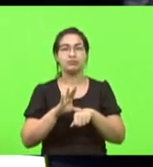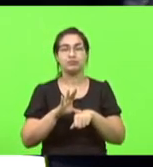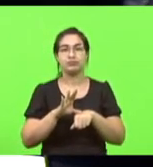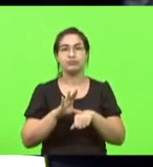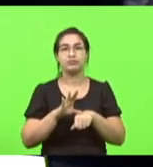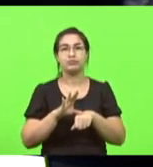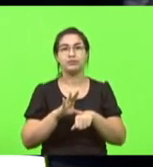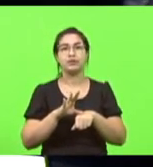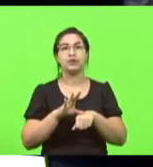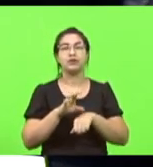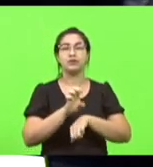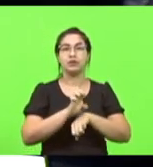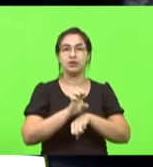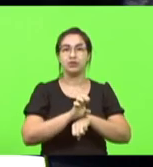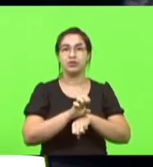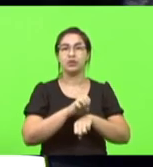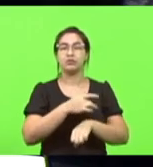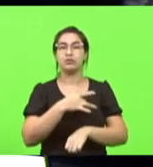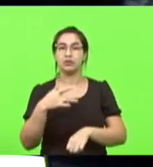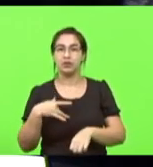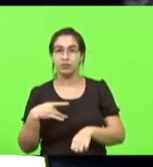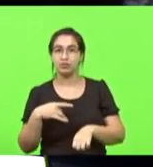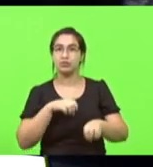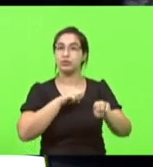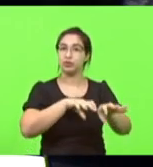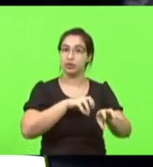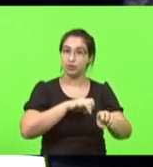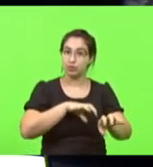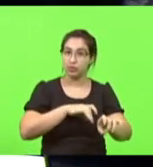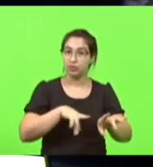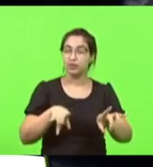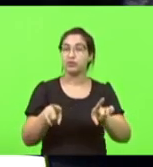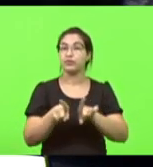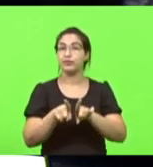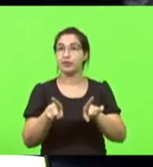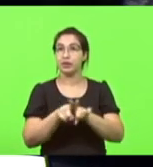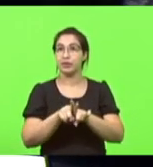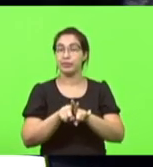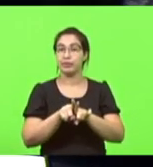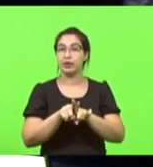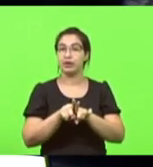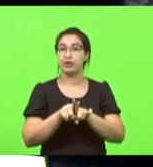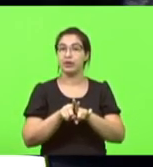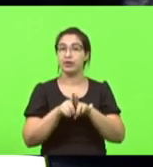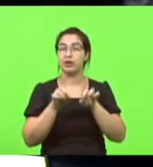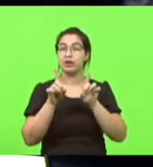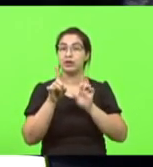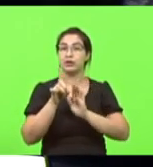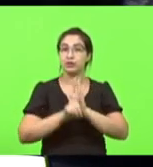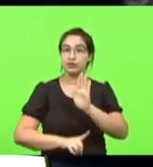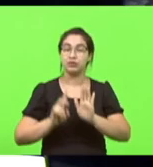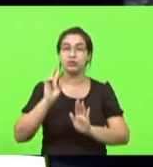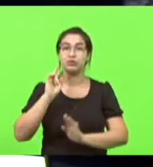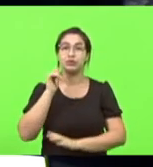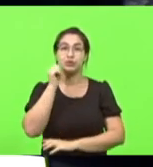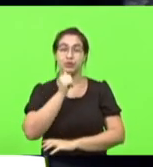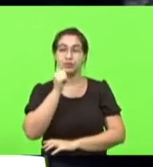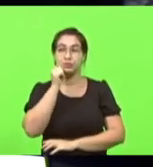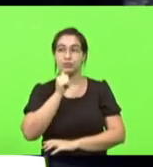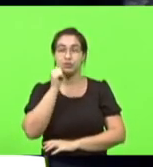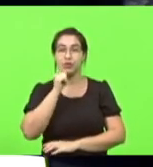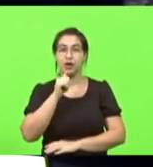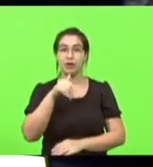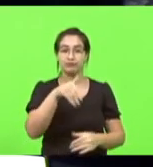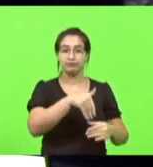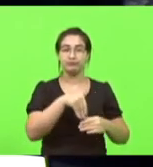no Conselho Estadual de Educação e no Conselho Estadual dos Direitos da Mulher, a eleição entre os